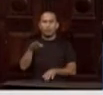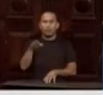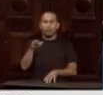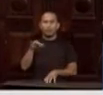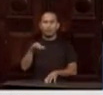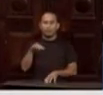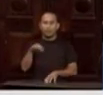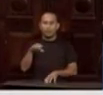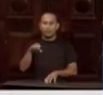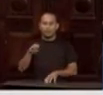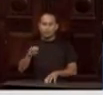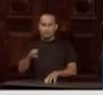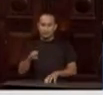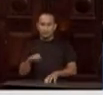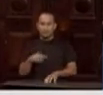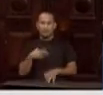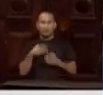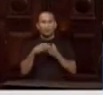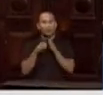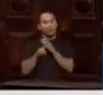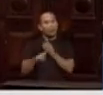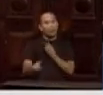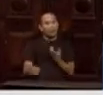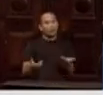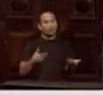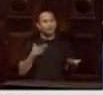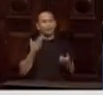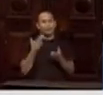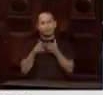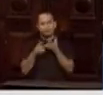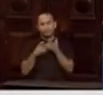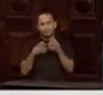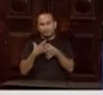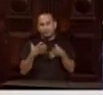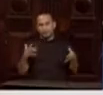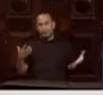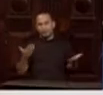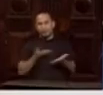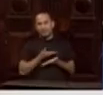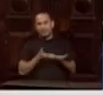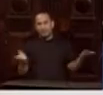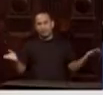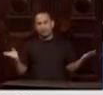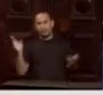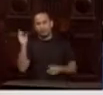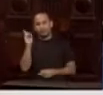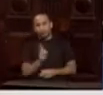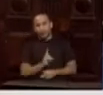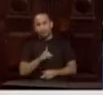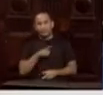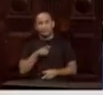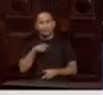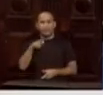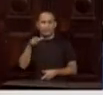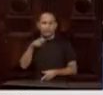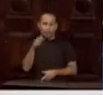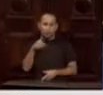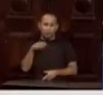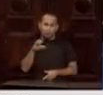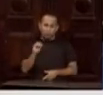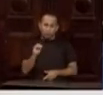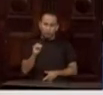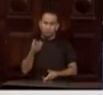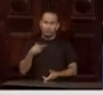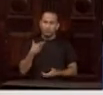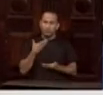população trabalhadora que mora longe, que tem um desgaste muito grande, perdeu o direito de ter o vale, de ter